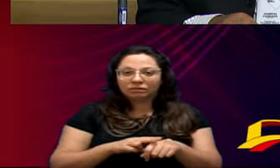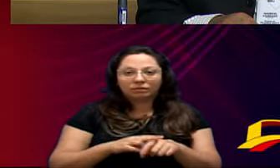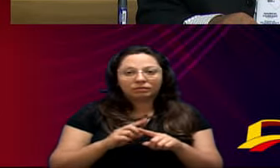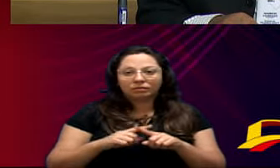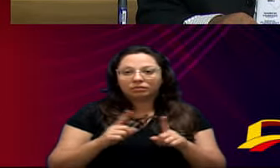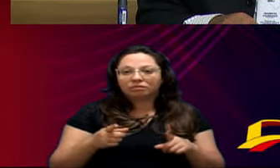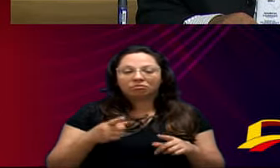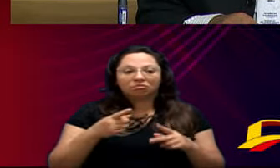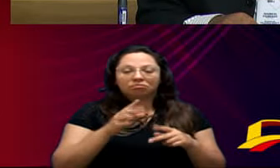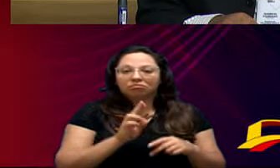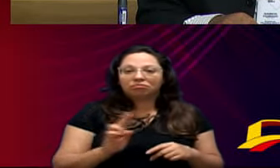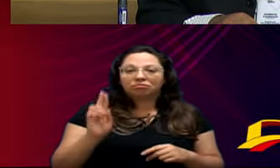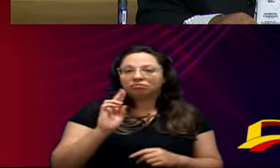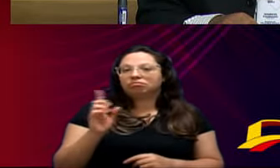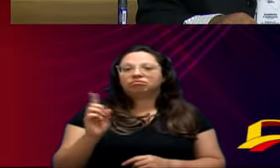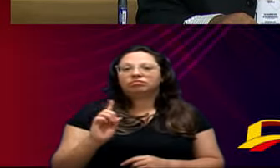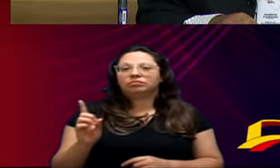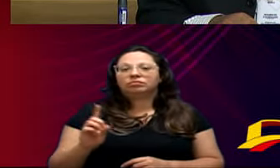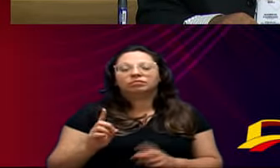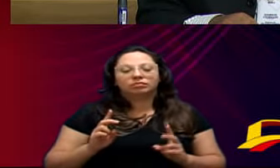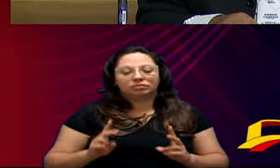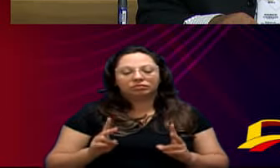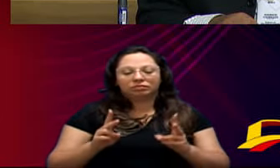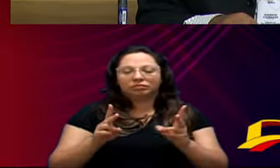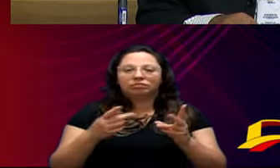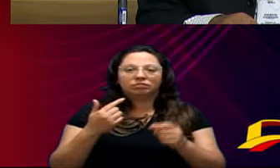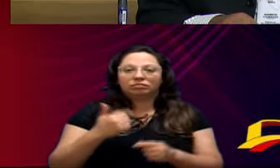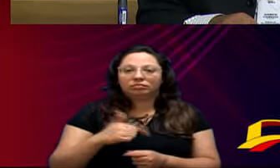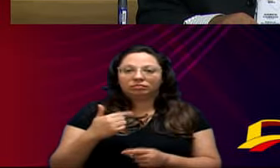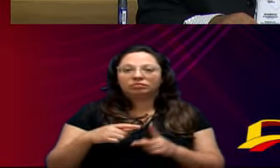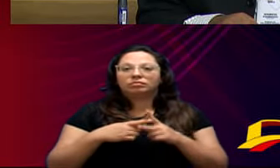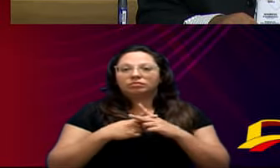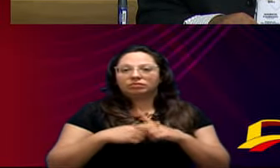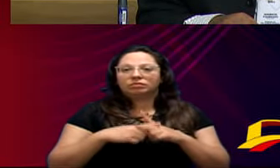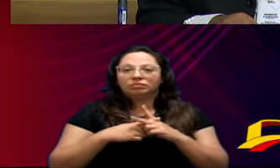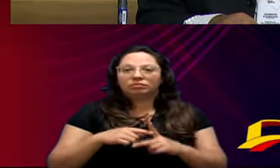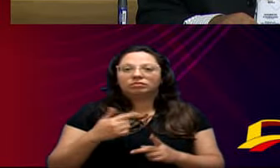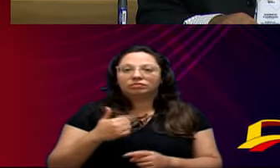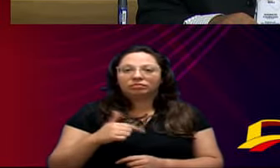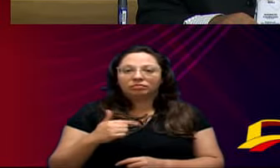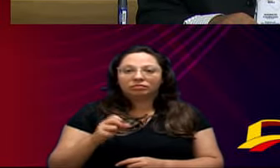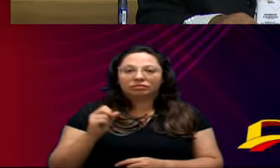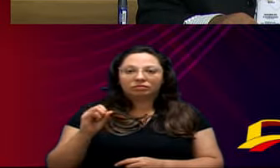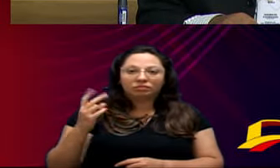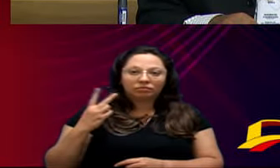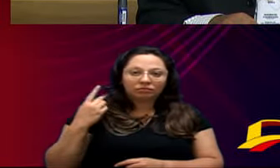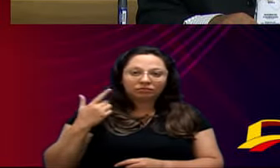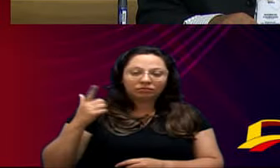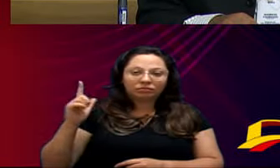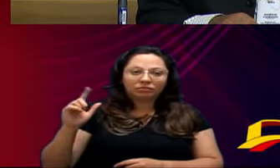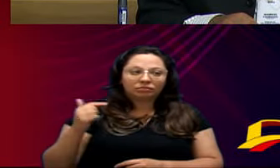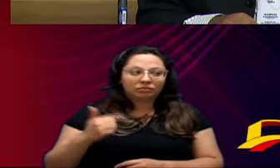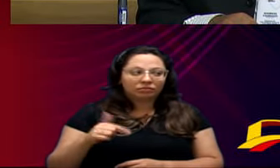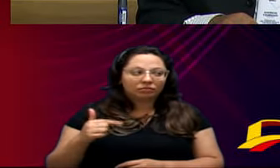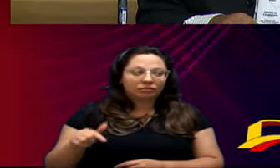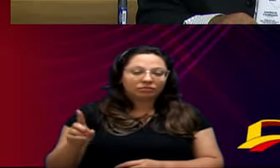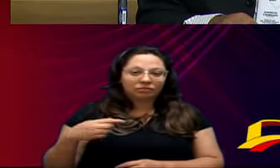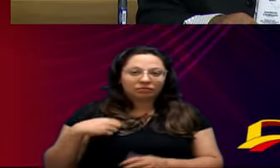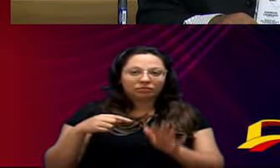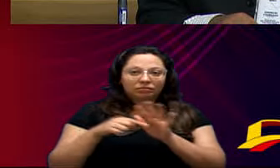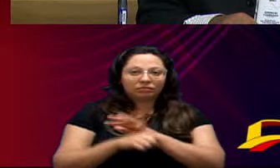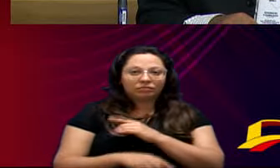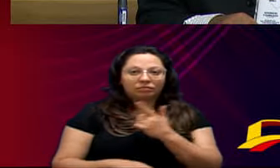estão sendo bem utilizados né não estão sendo preservados se não tiver nenhum outro Vereador eu tenho uma pergunta mas vou ver se tem mais algum quer fazer